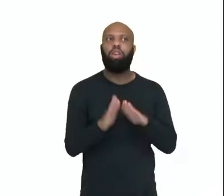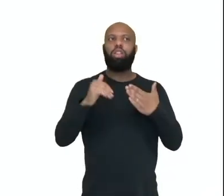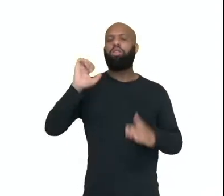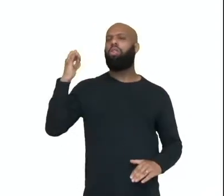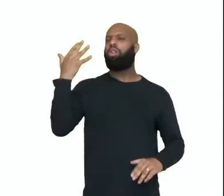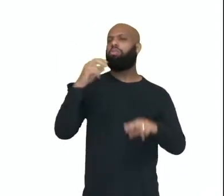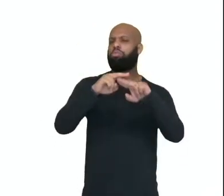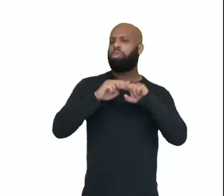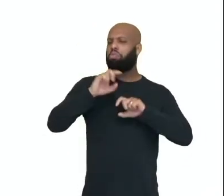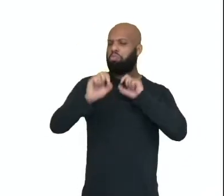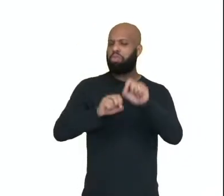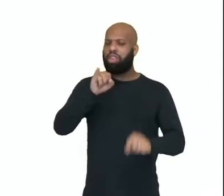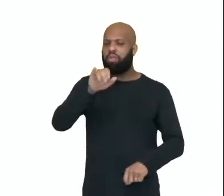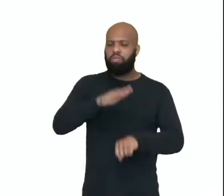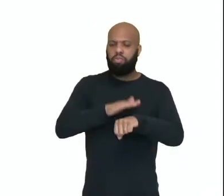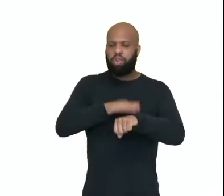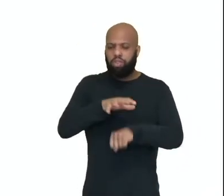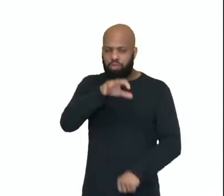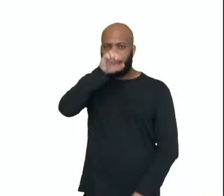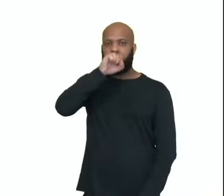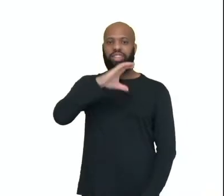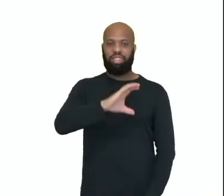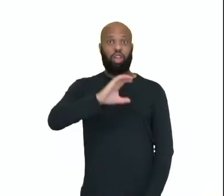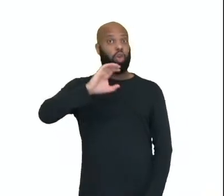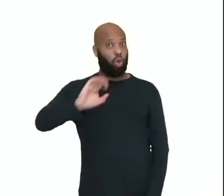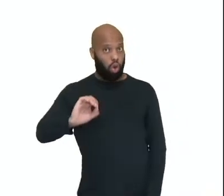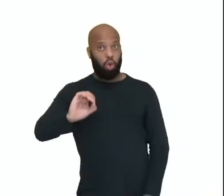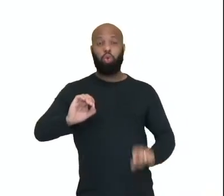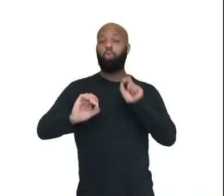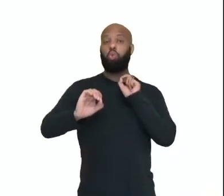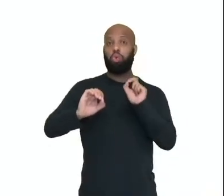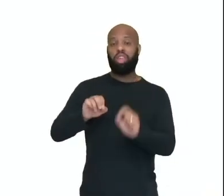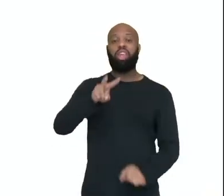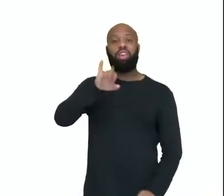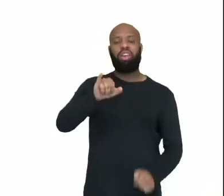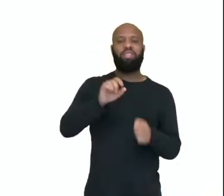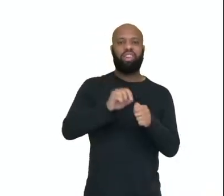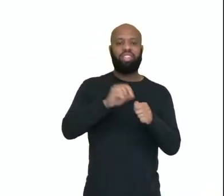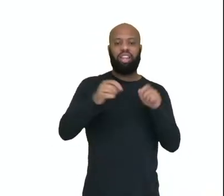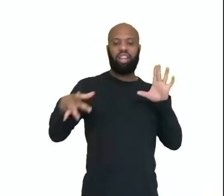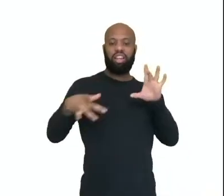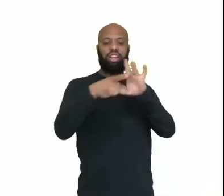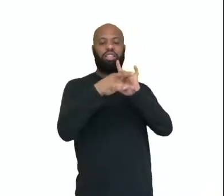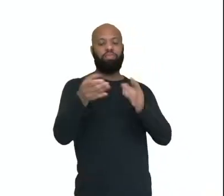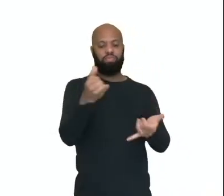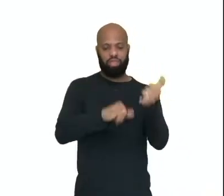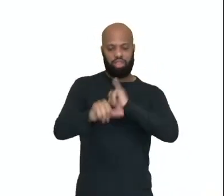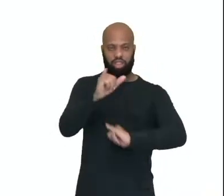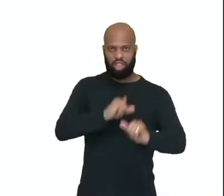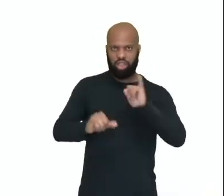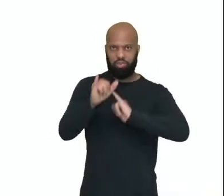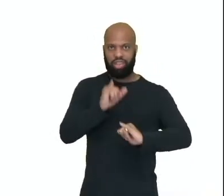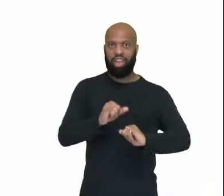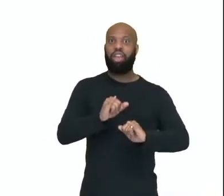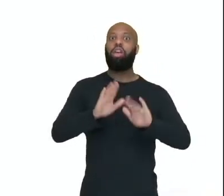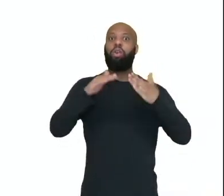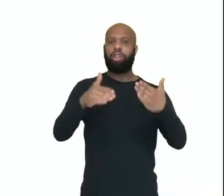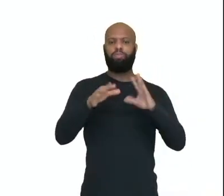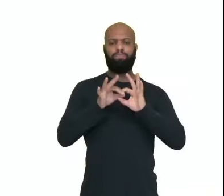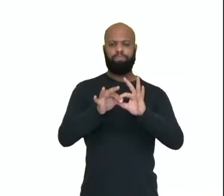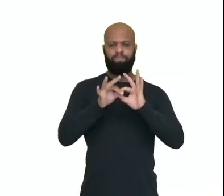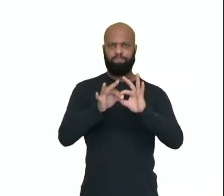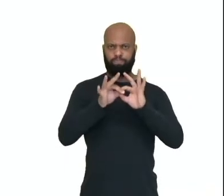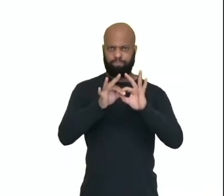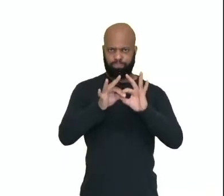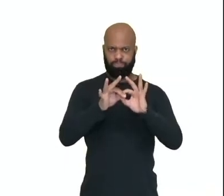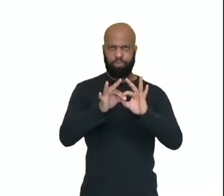ocorre porque, ao ser inspirado, o monóxido de carbono é capaz de estabelecer ligações químicas altamente estáveis com a hemoglobina